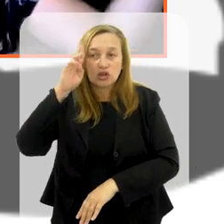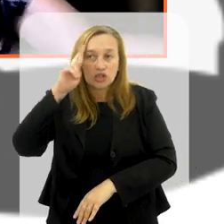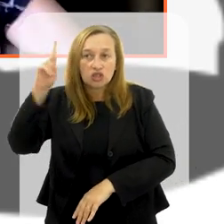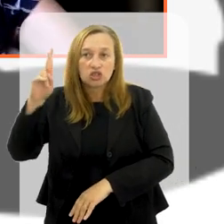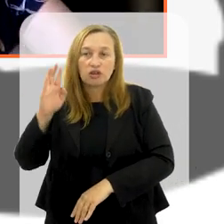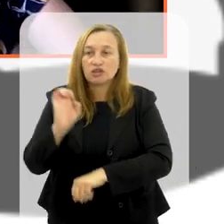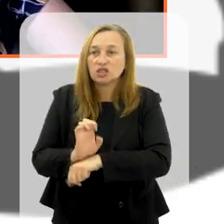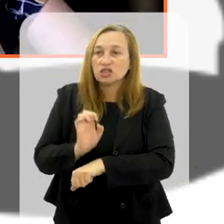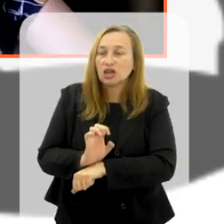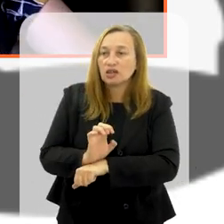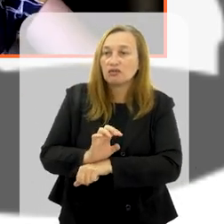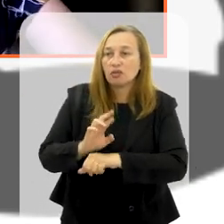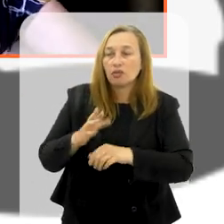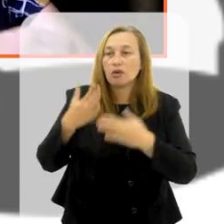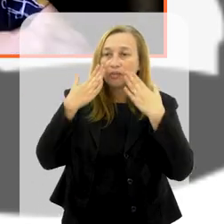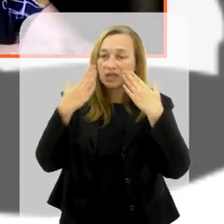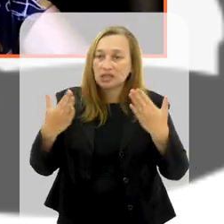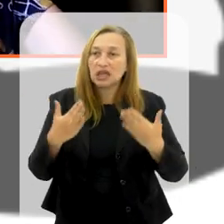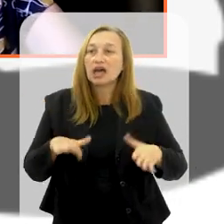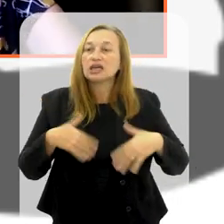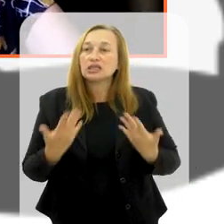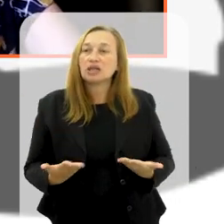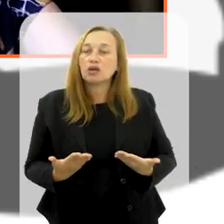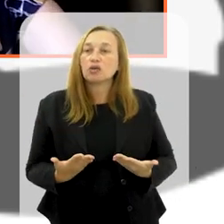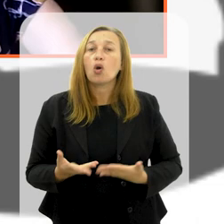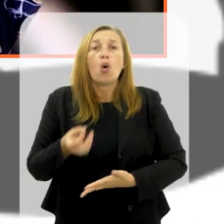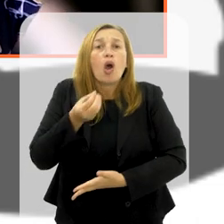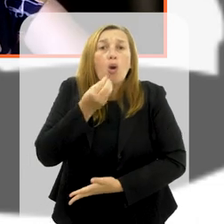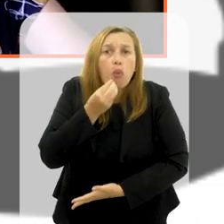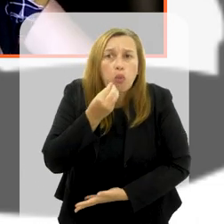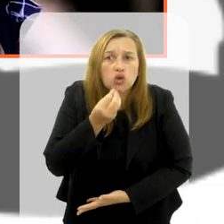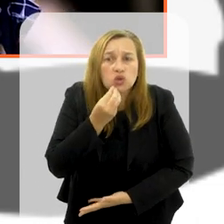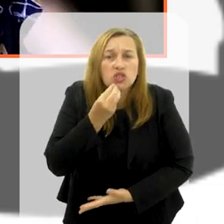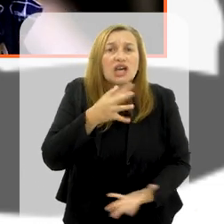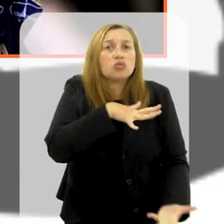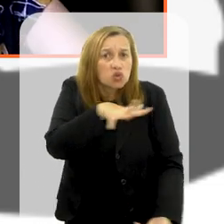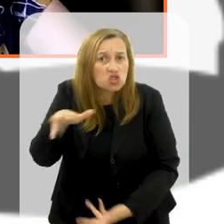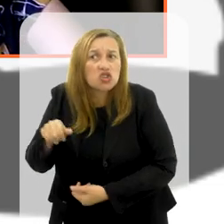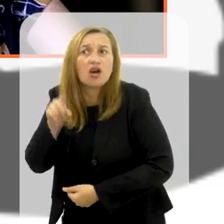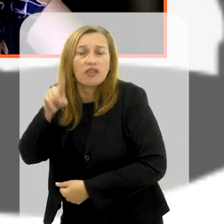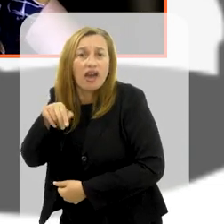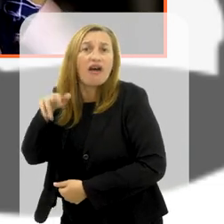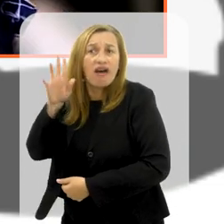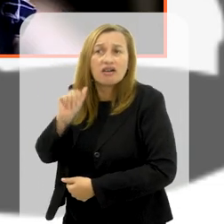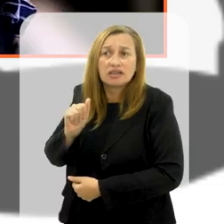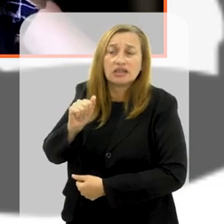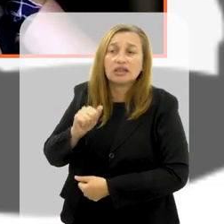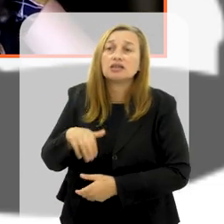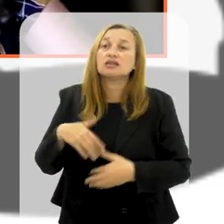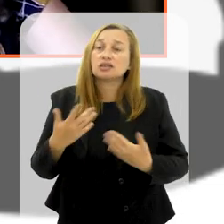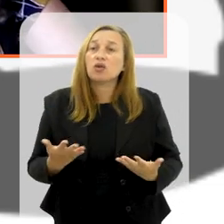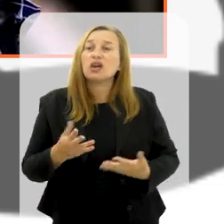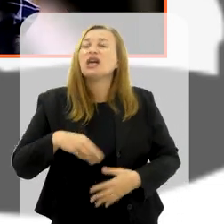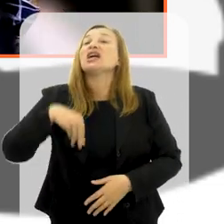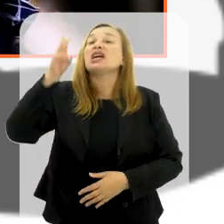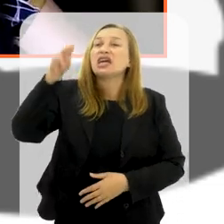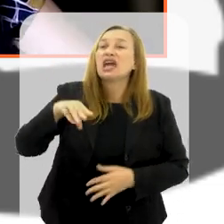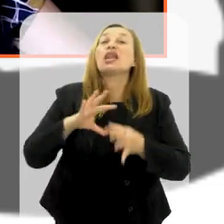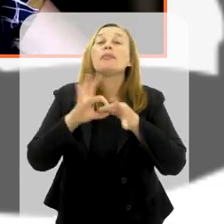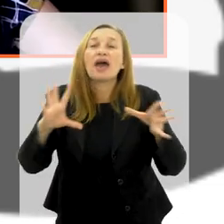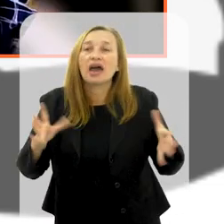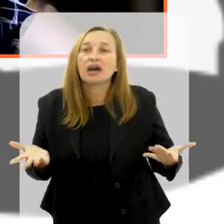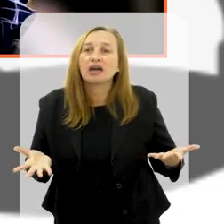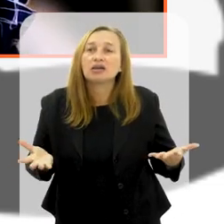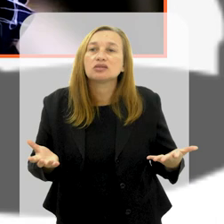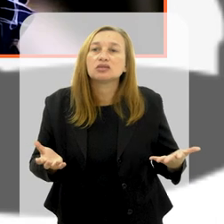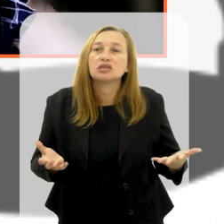vão apresentar isso. E aí tem toda Uma oportunidade mundial, oportunidade. Ana. E aí é que depois Quem